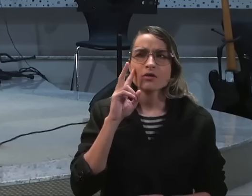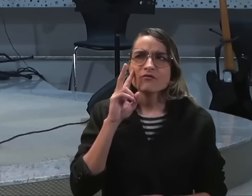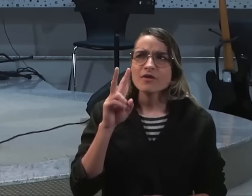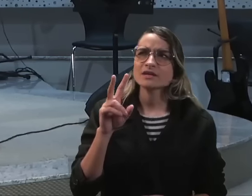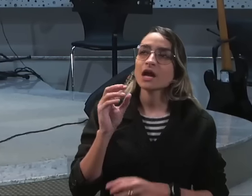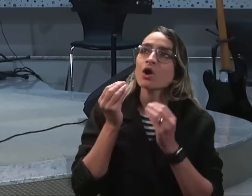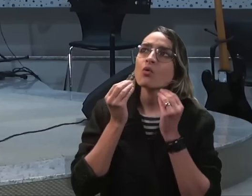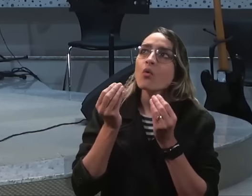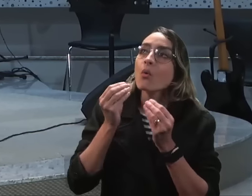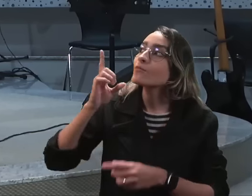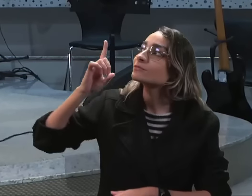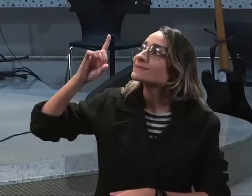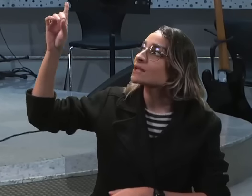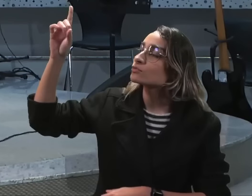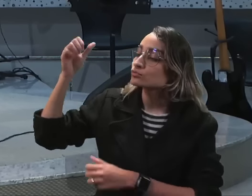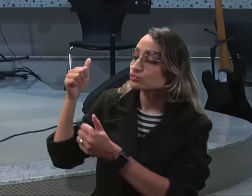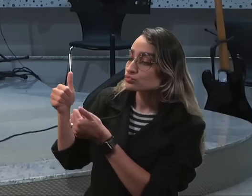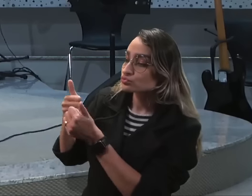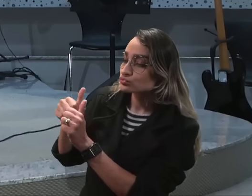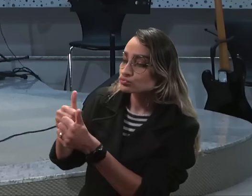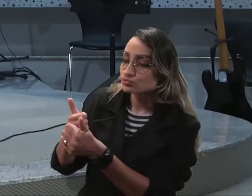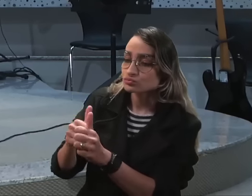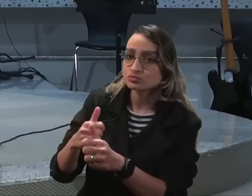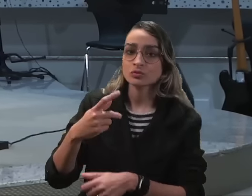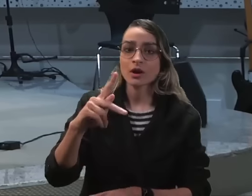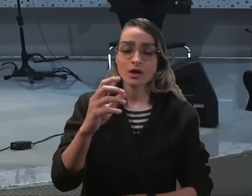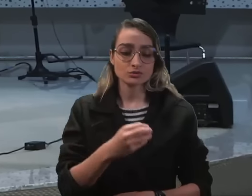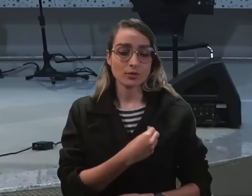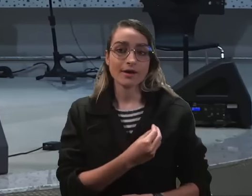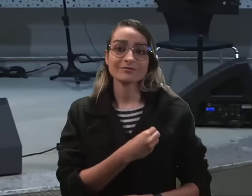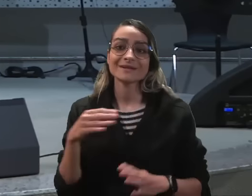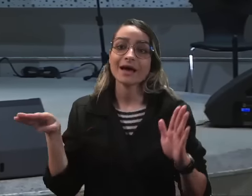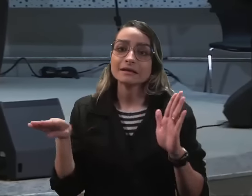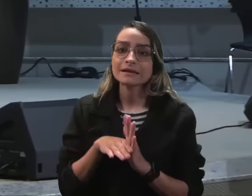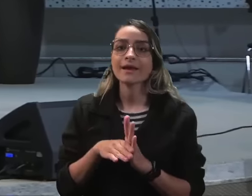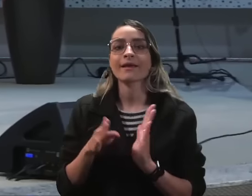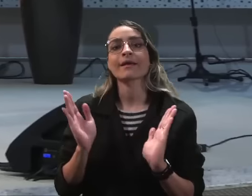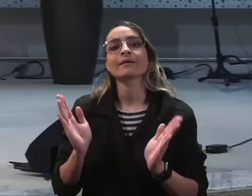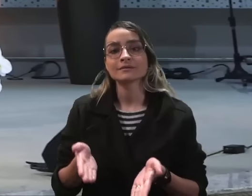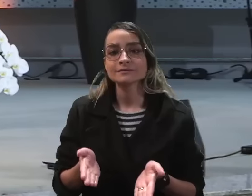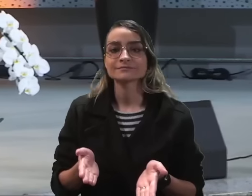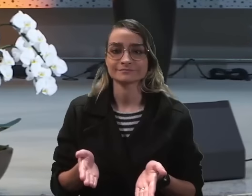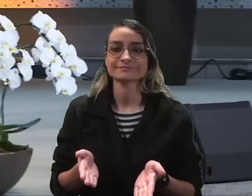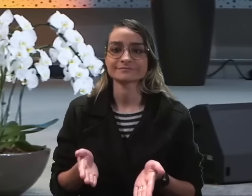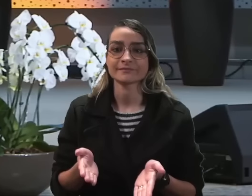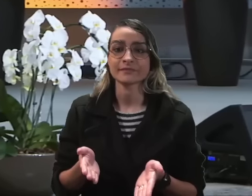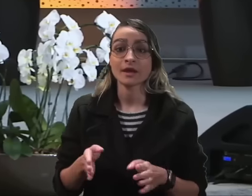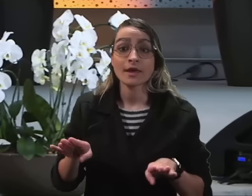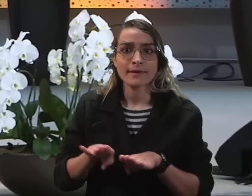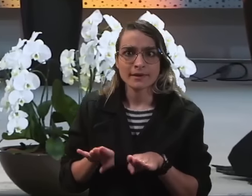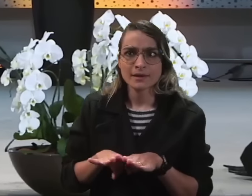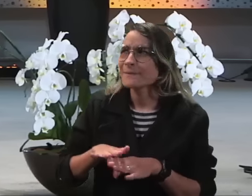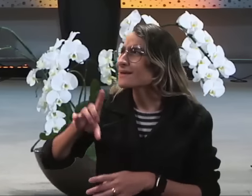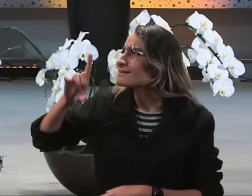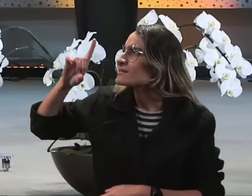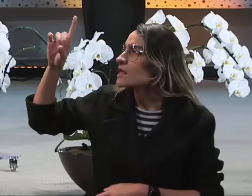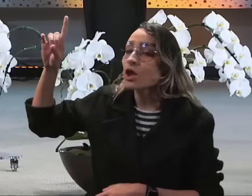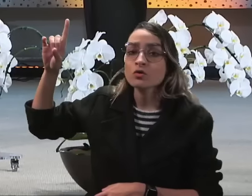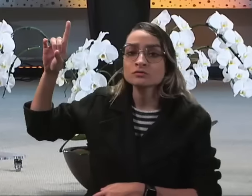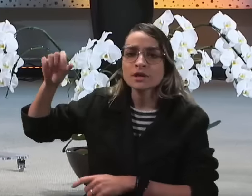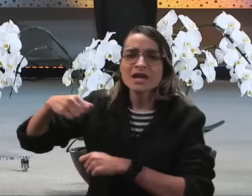Deus tem guiado a sua vida até hoje e a forma como Ele já te libertou tantas vezes na sua vida até